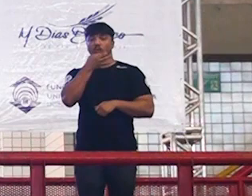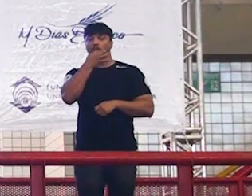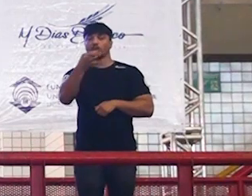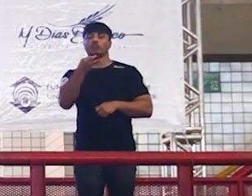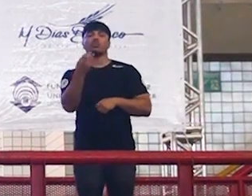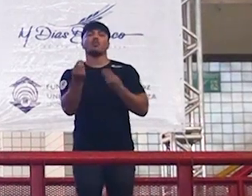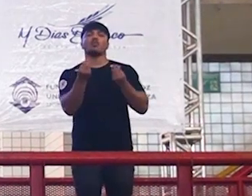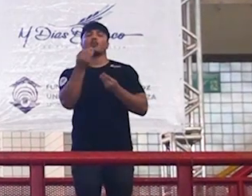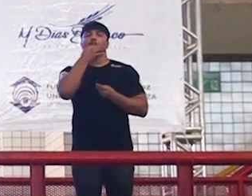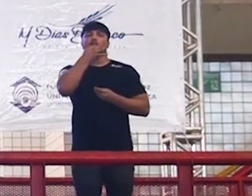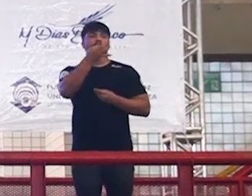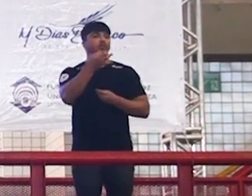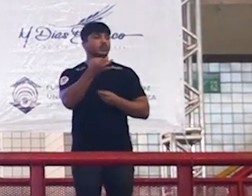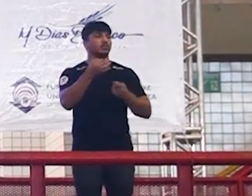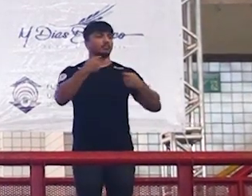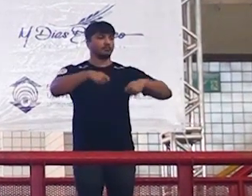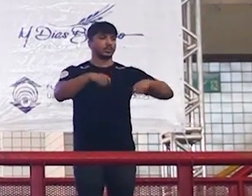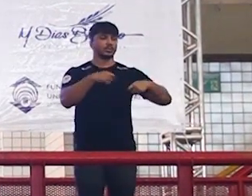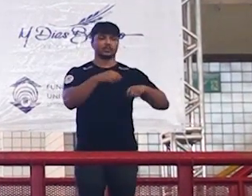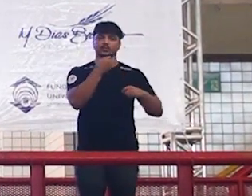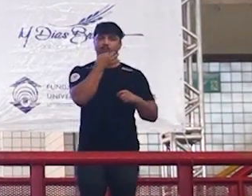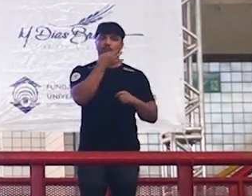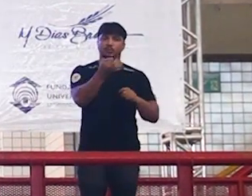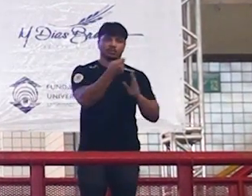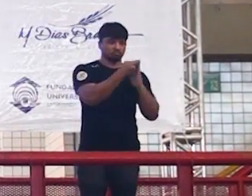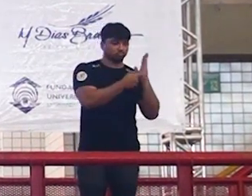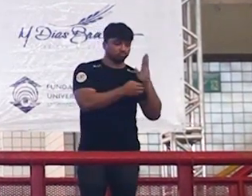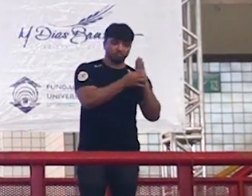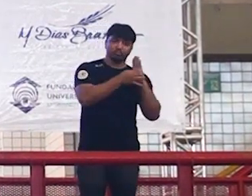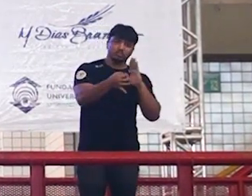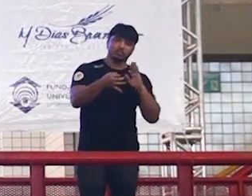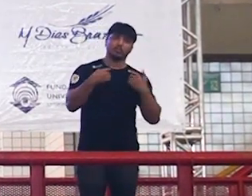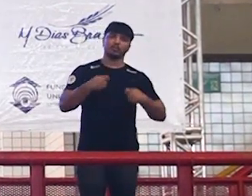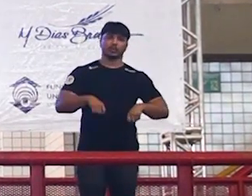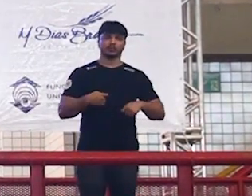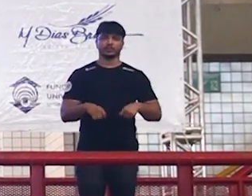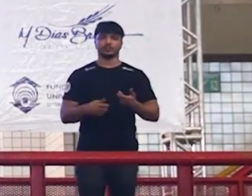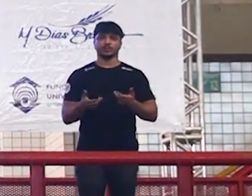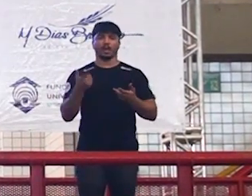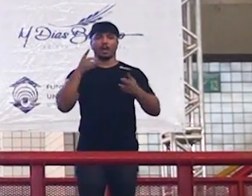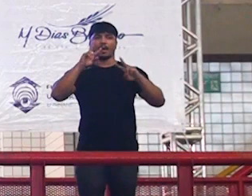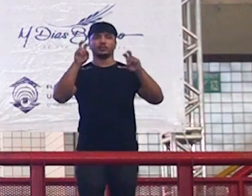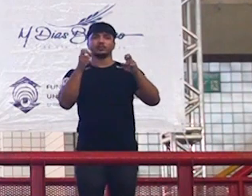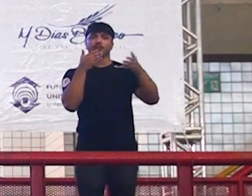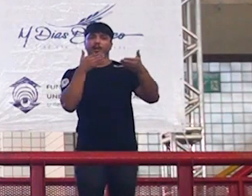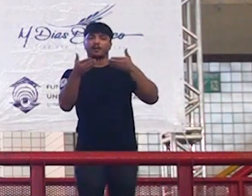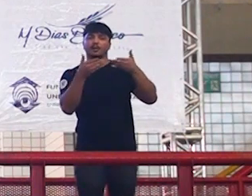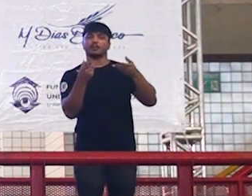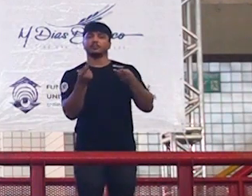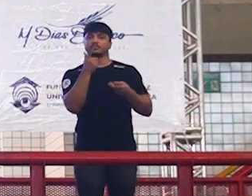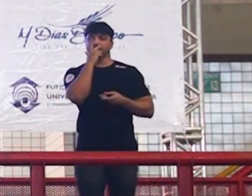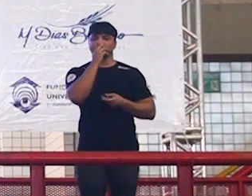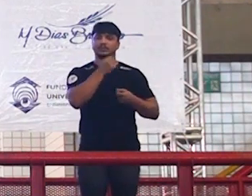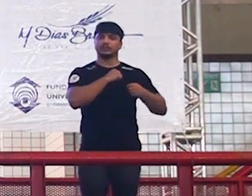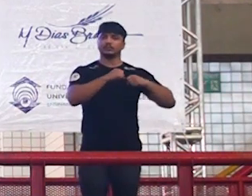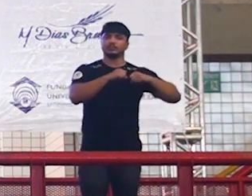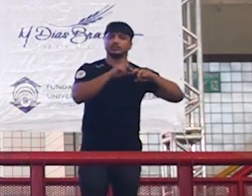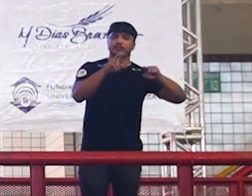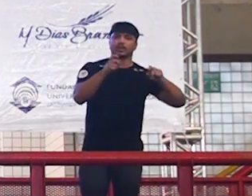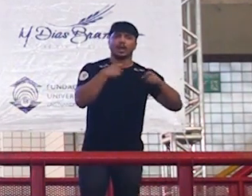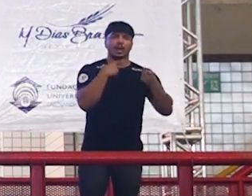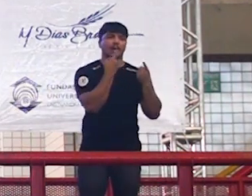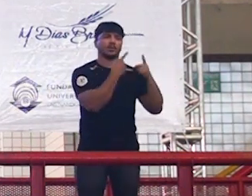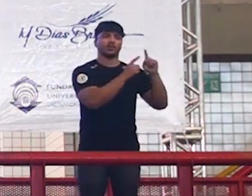opinião. Você tem que saber debater o assunto. Muitos alunos até estavam com medo ano passado de falar mal